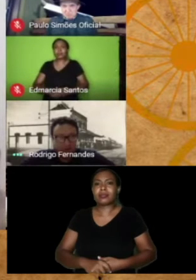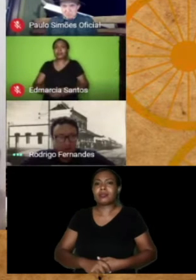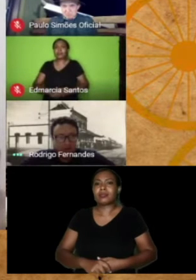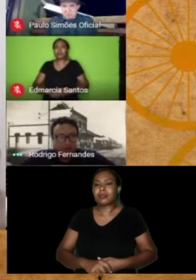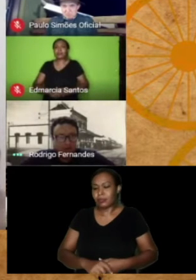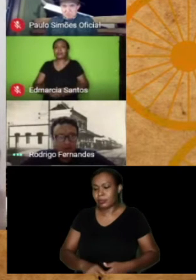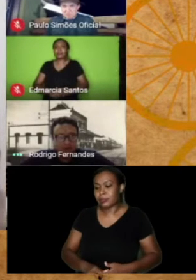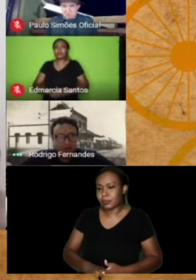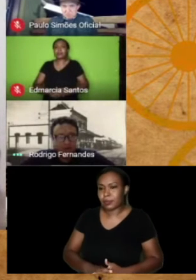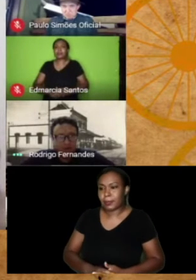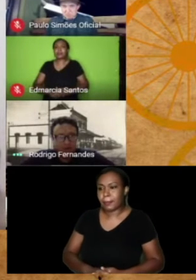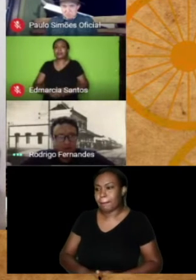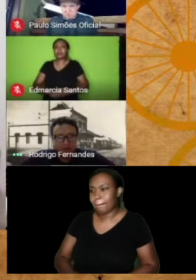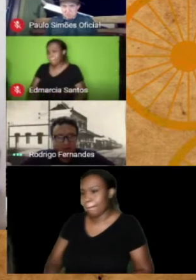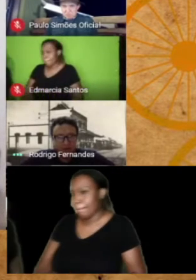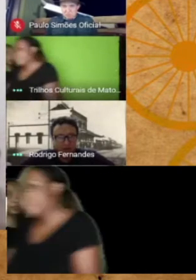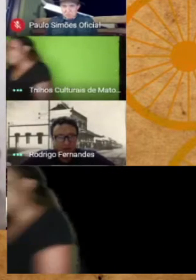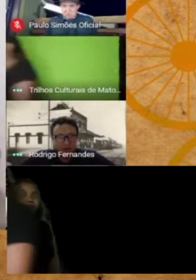Posso falar?